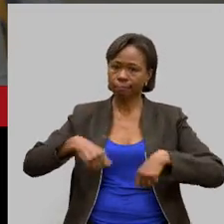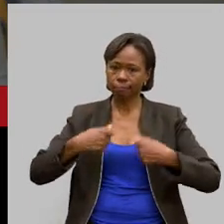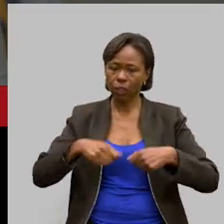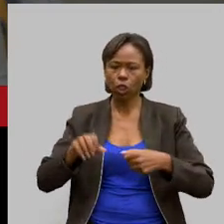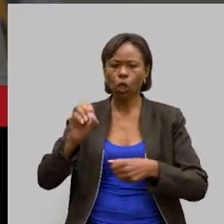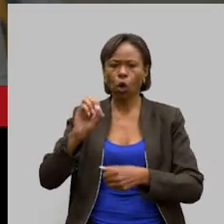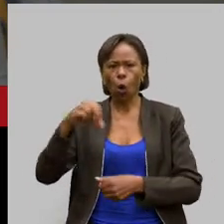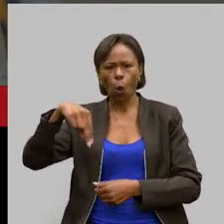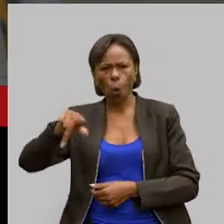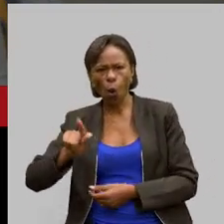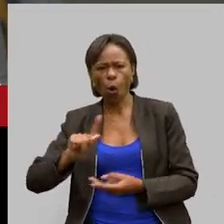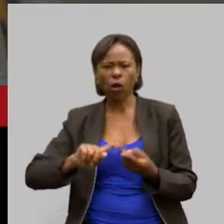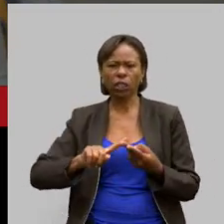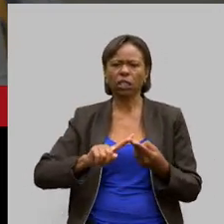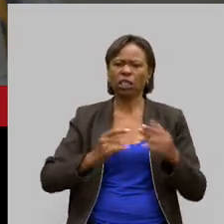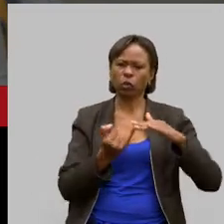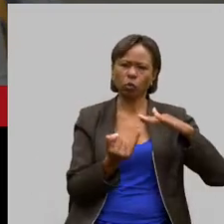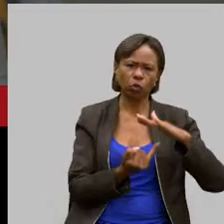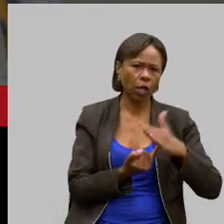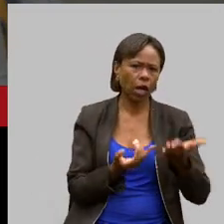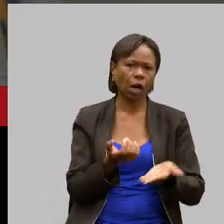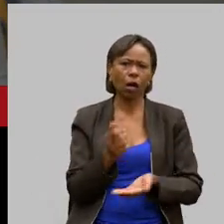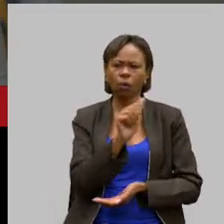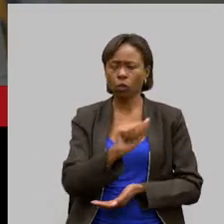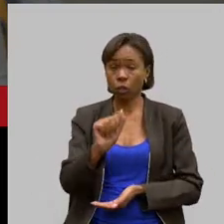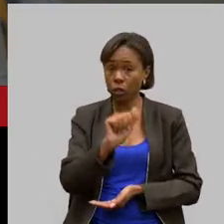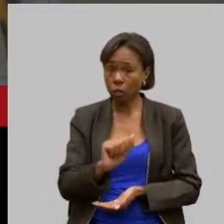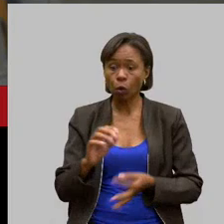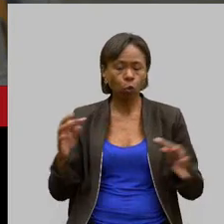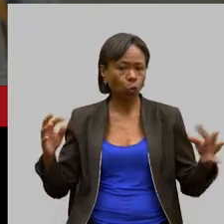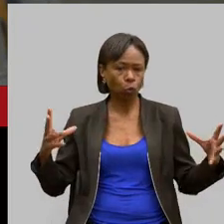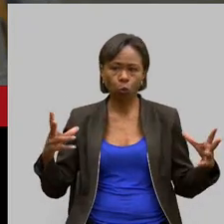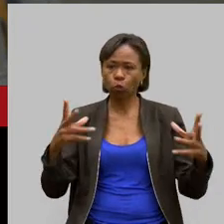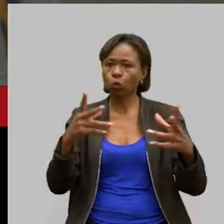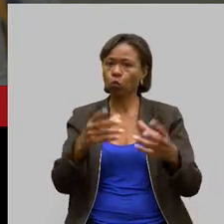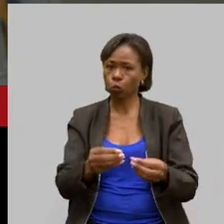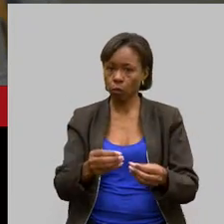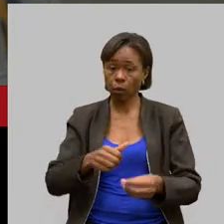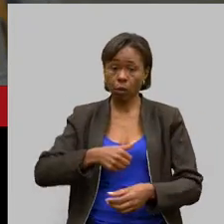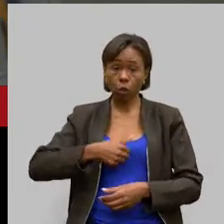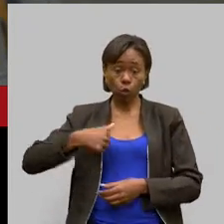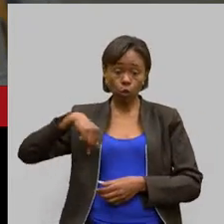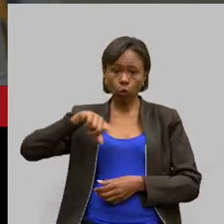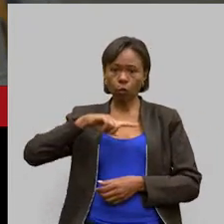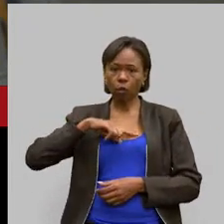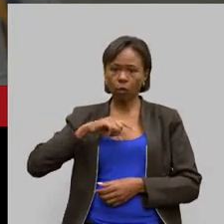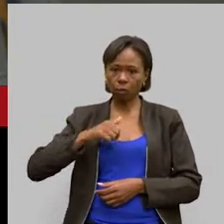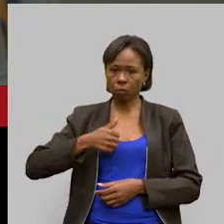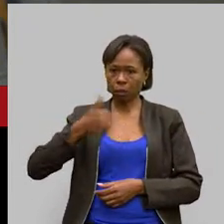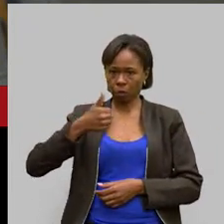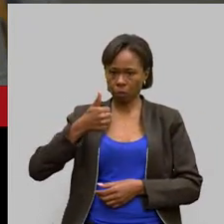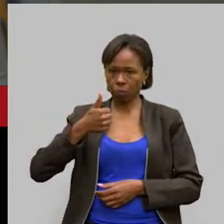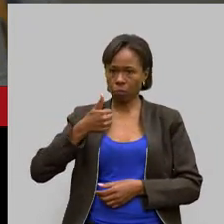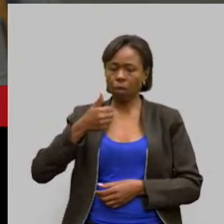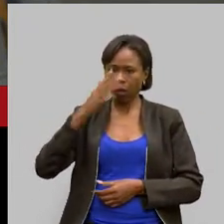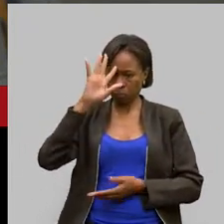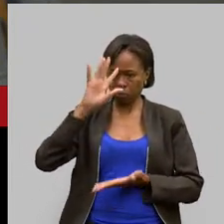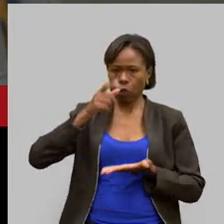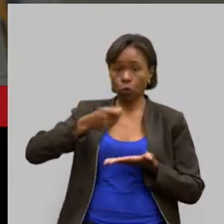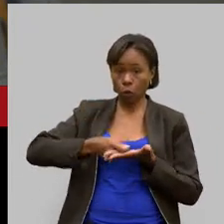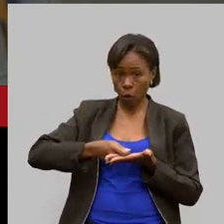entidades Enfim tudo vai ter que tudo passa por nós nós além de deliberar